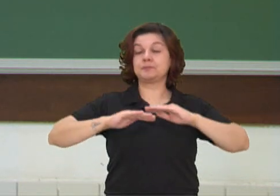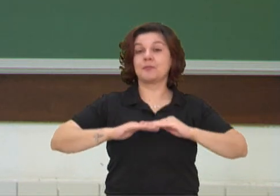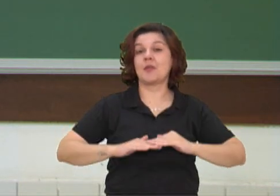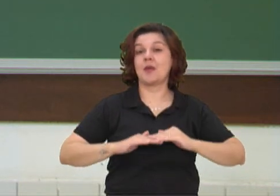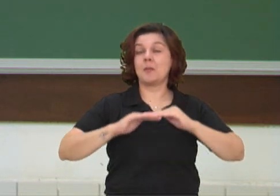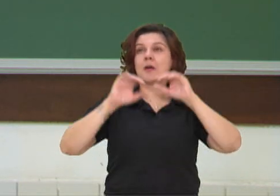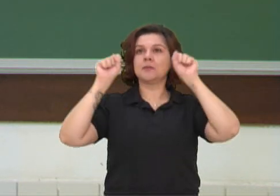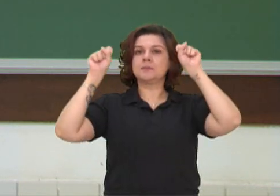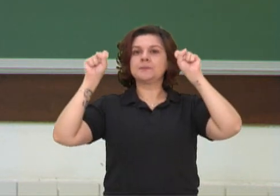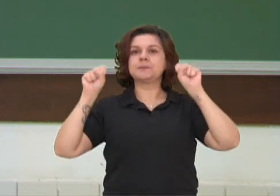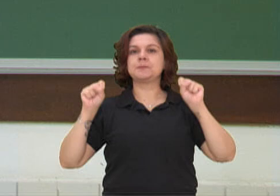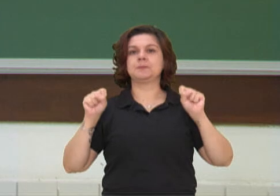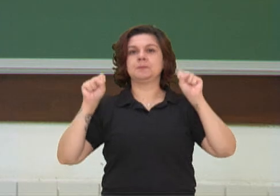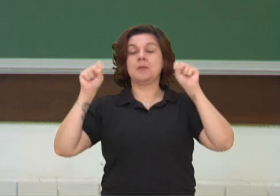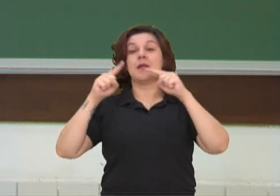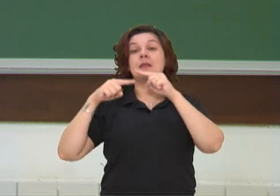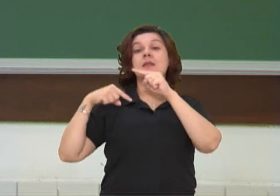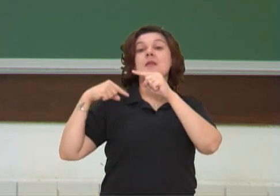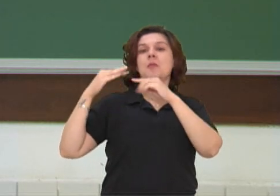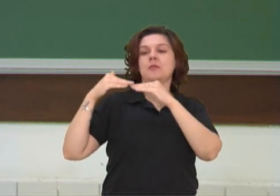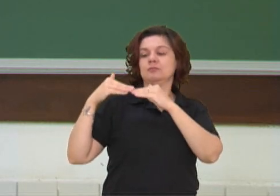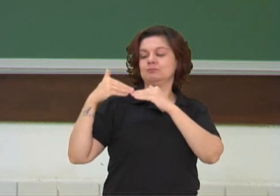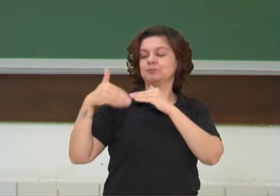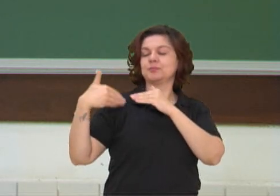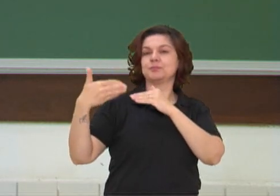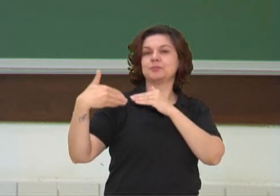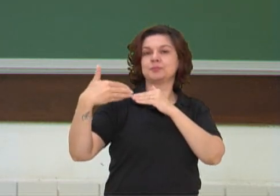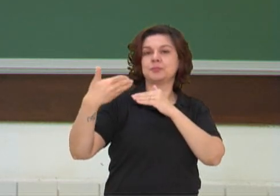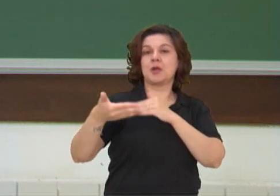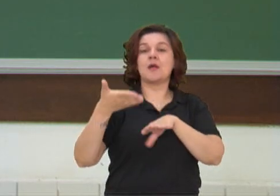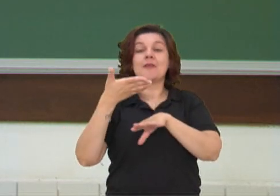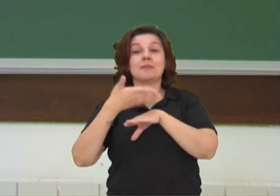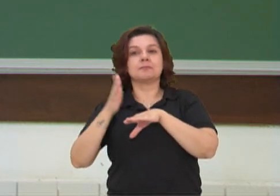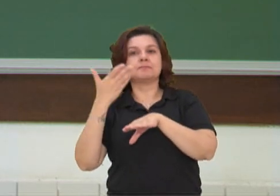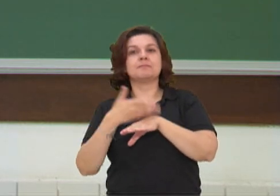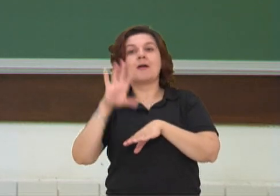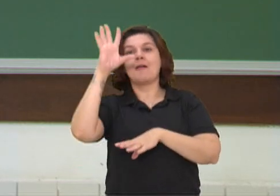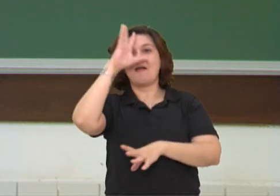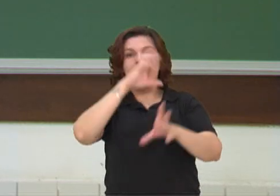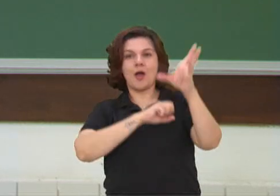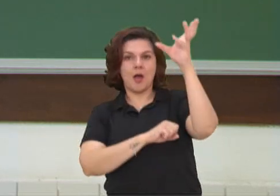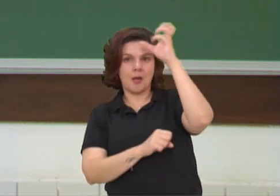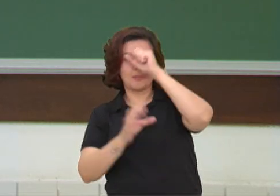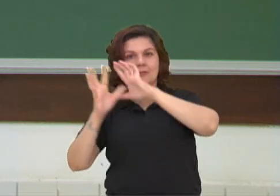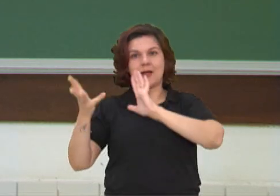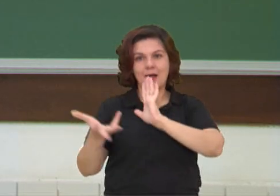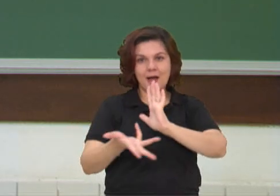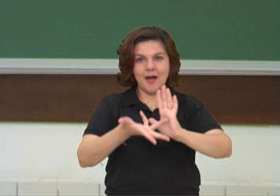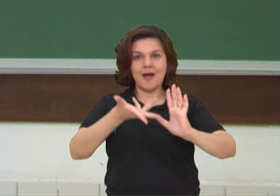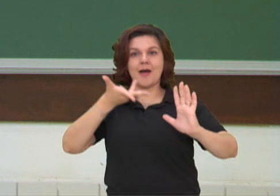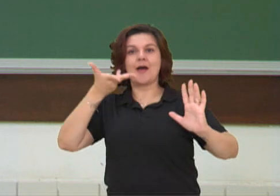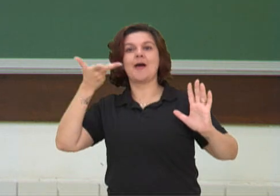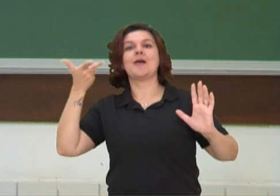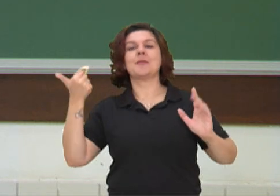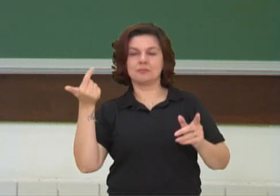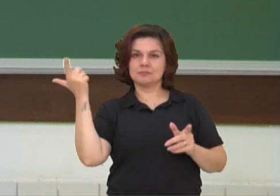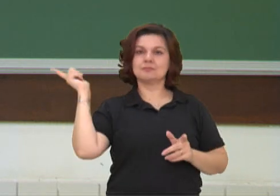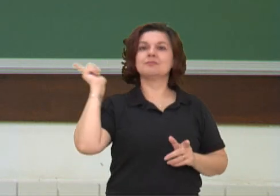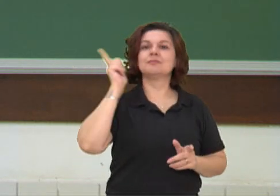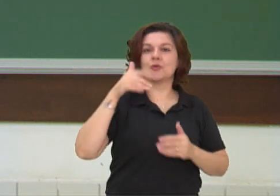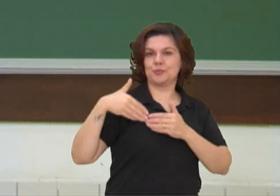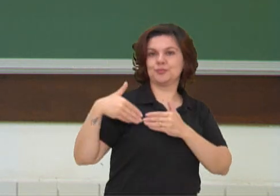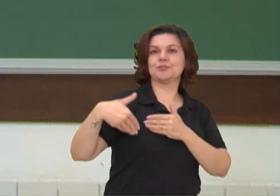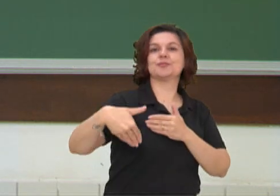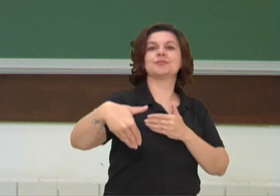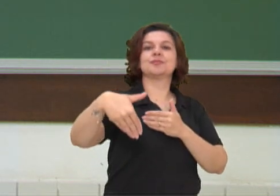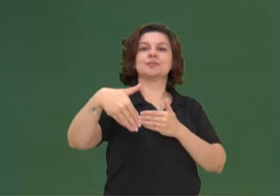e barra, e depois você vai progredindo, de acordo aí com a sua facilidade e também ali de acordo com a sua vivência fazendo ali aquele